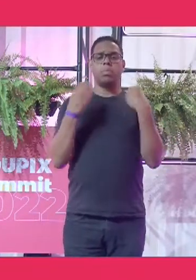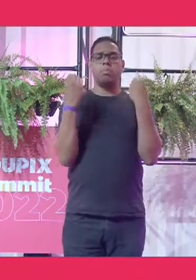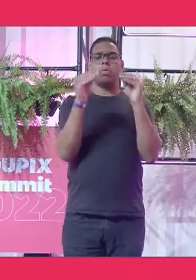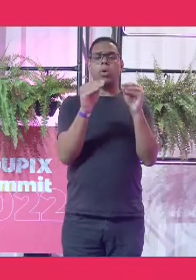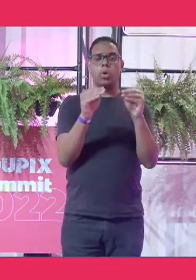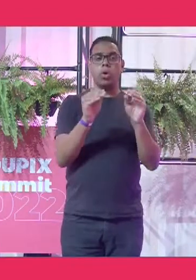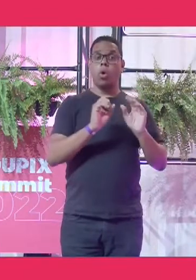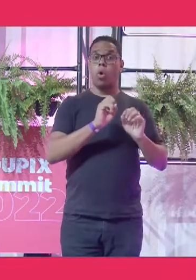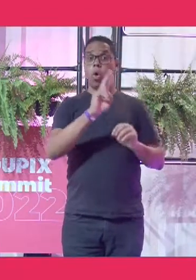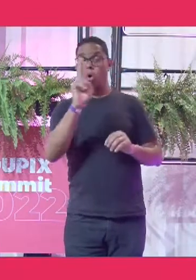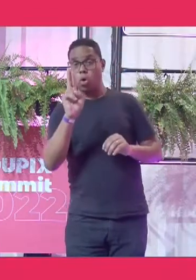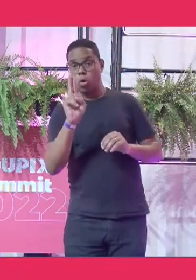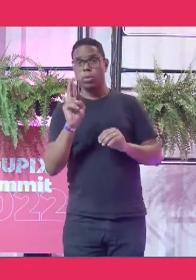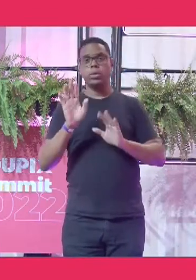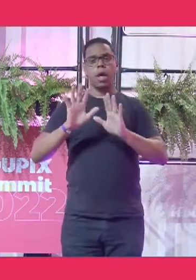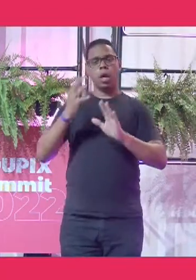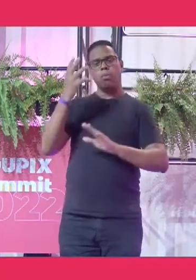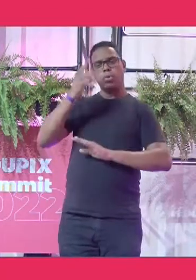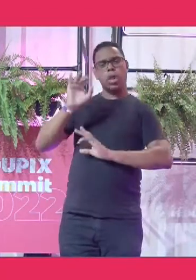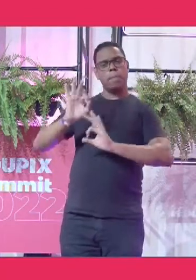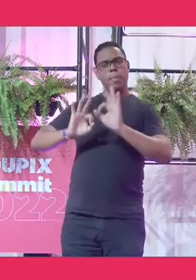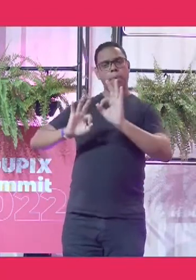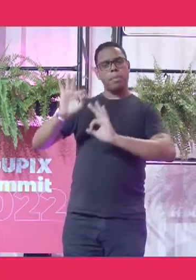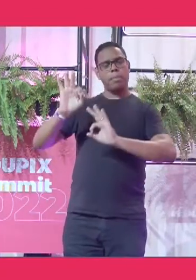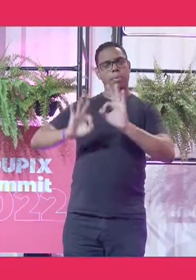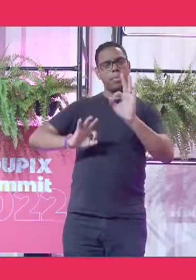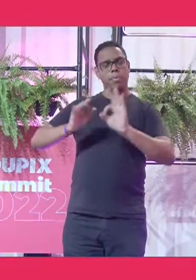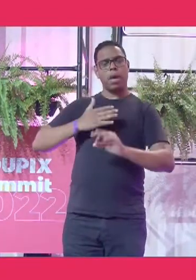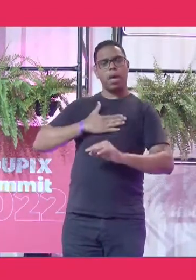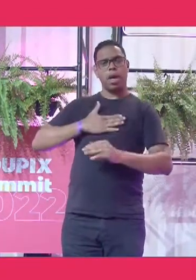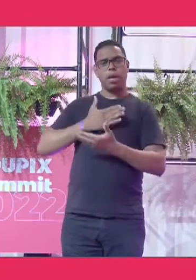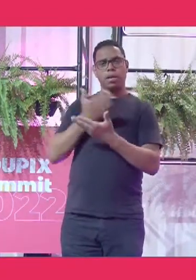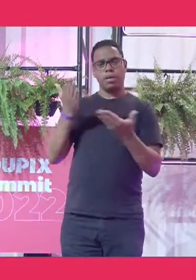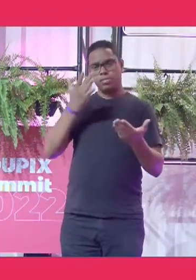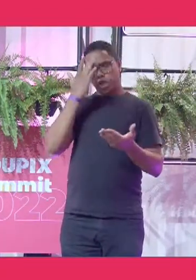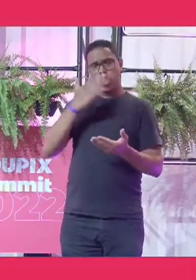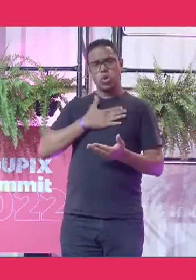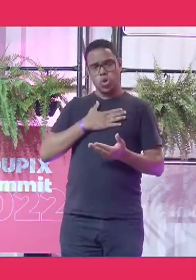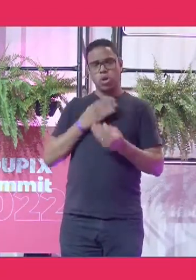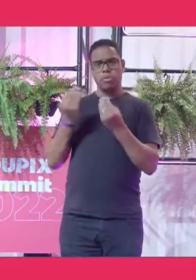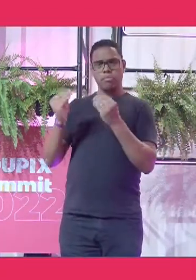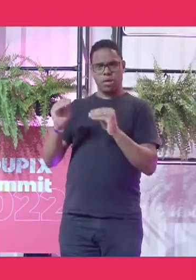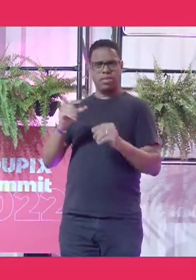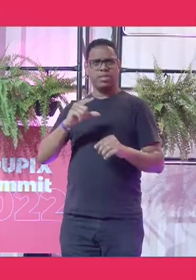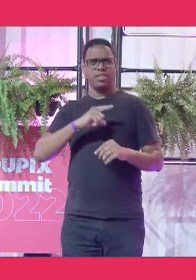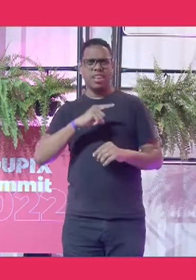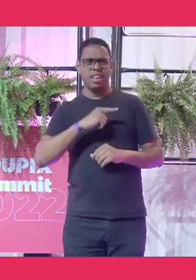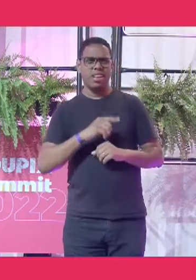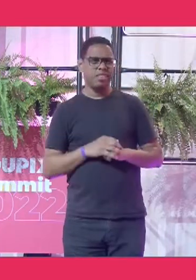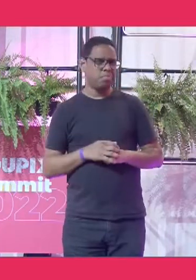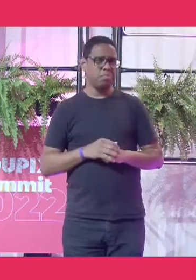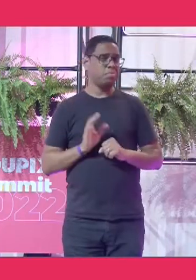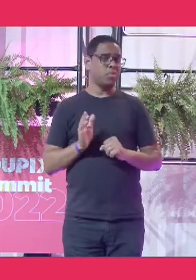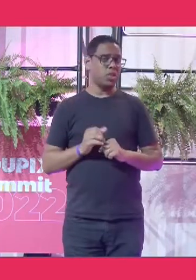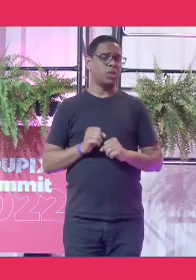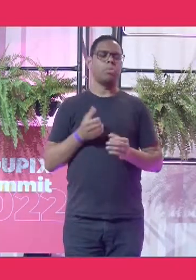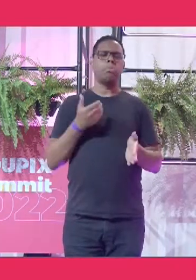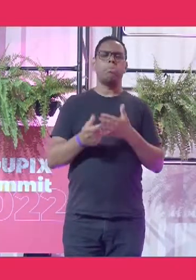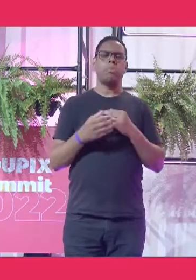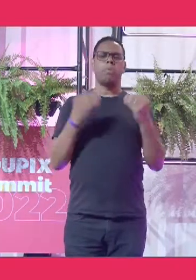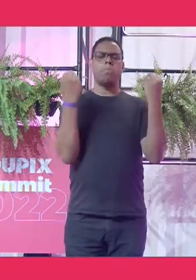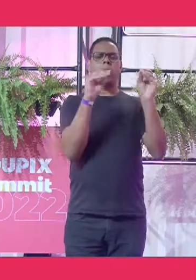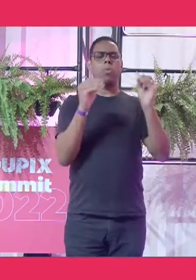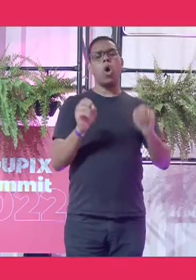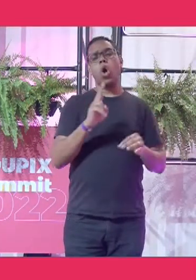versus, agora eu vou postar bem bonitinho para engajar, para agradar para as pessoas. Existe essa clareza e ela